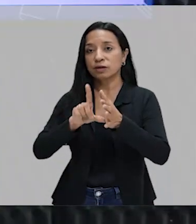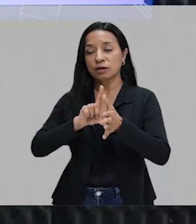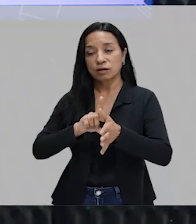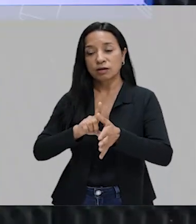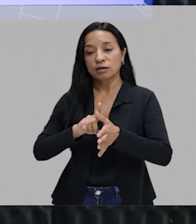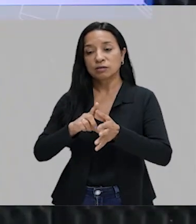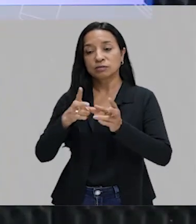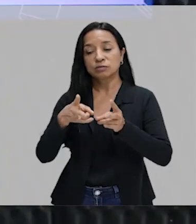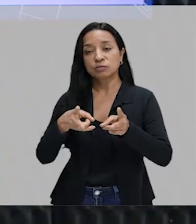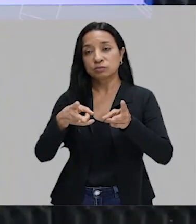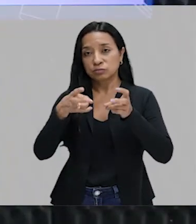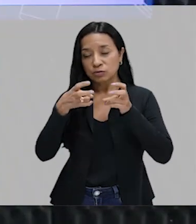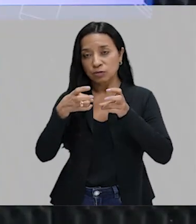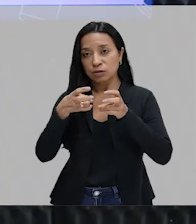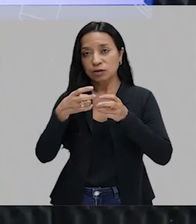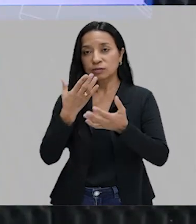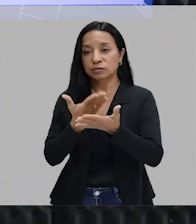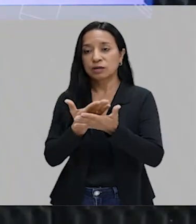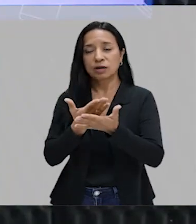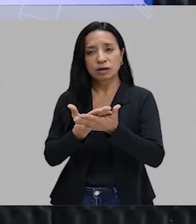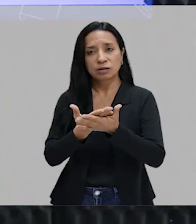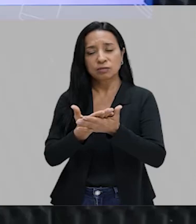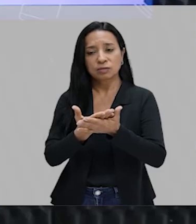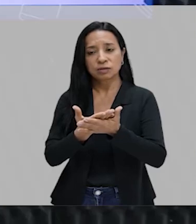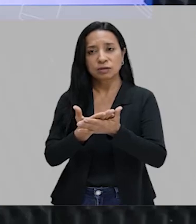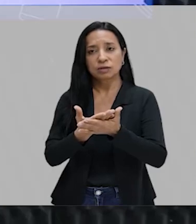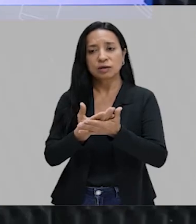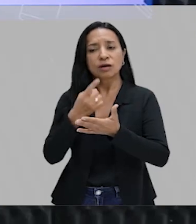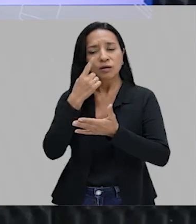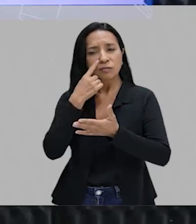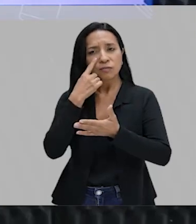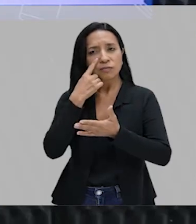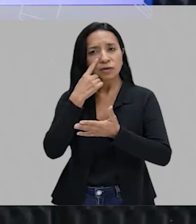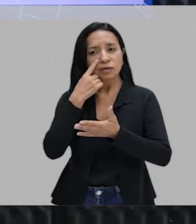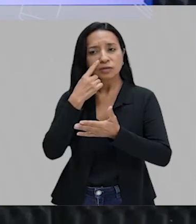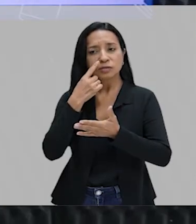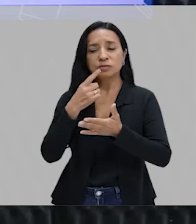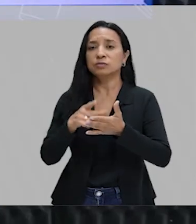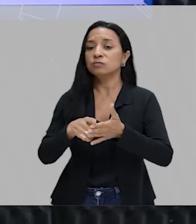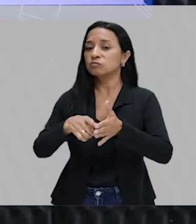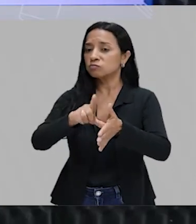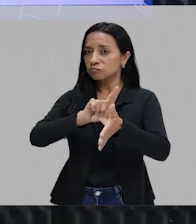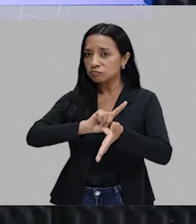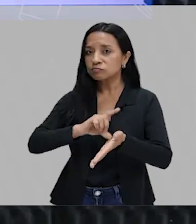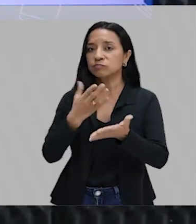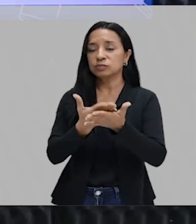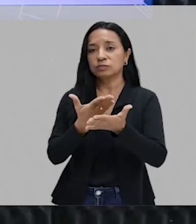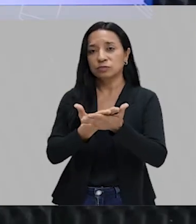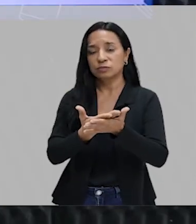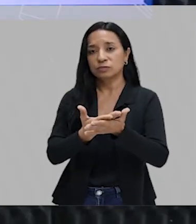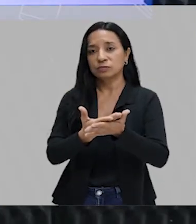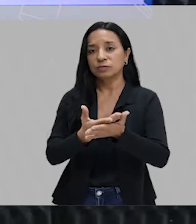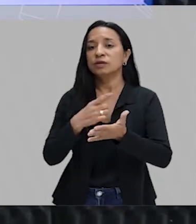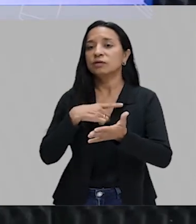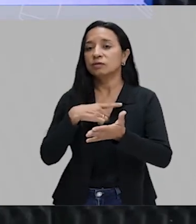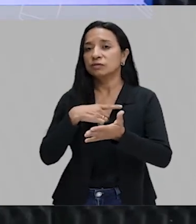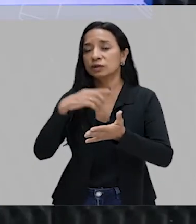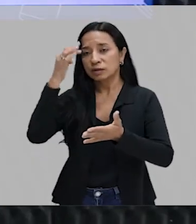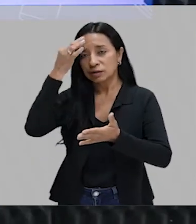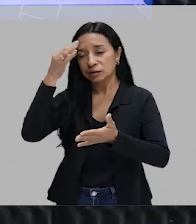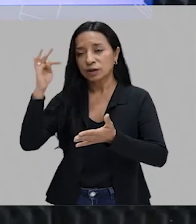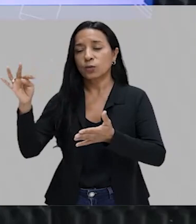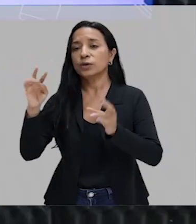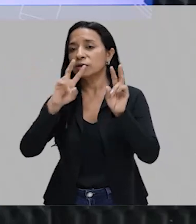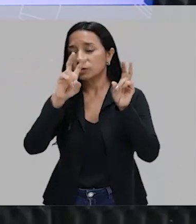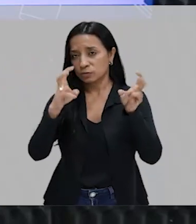aula, que vocês dêem uma olhada na aula anterior, porque nós temos a parte teórica. A parte teórica desse